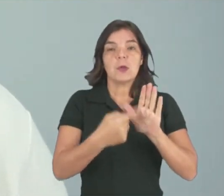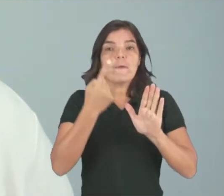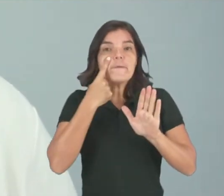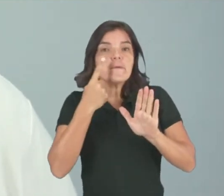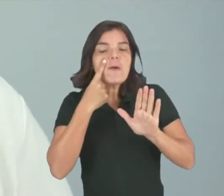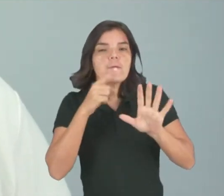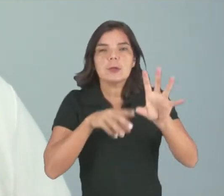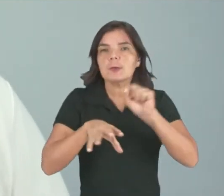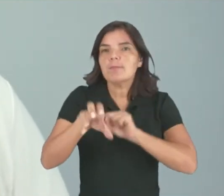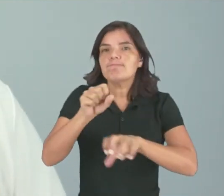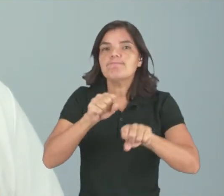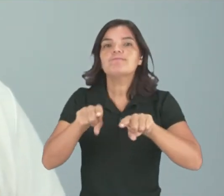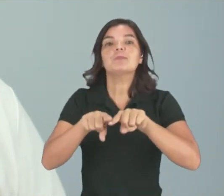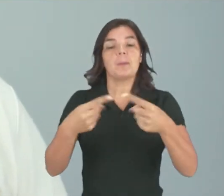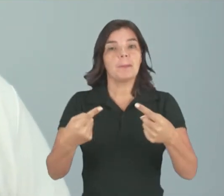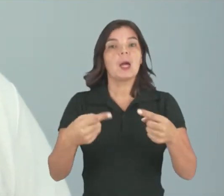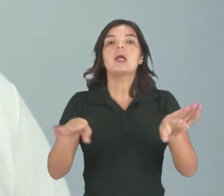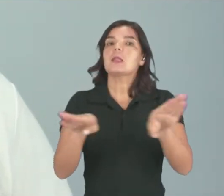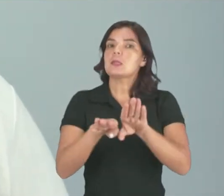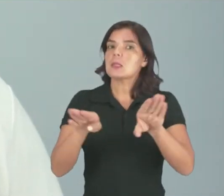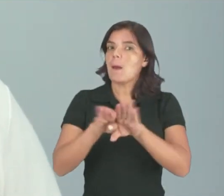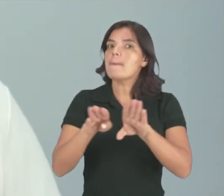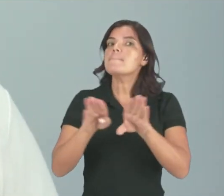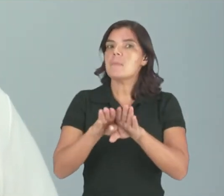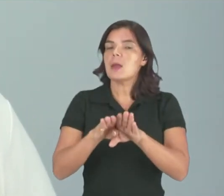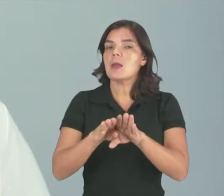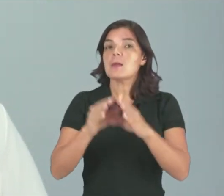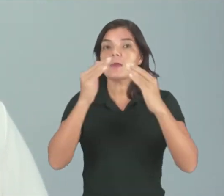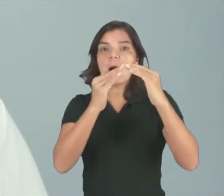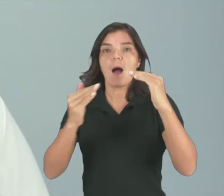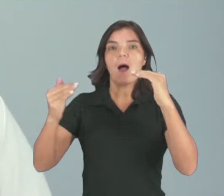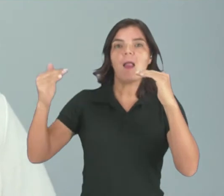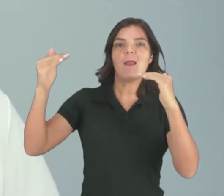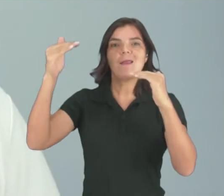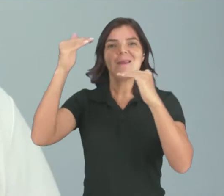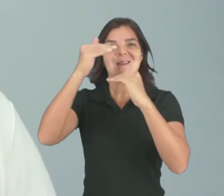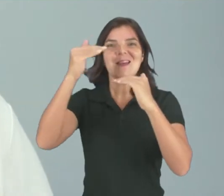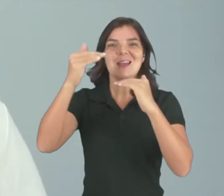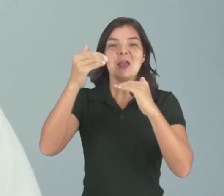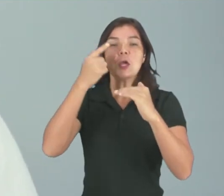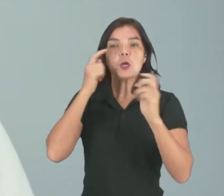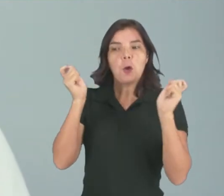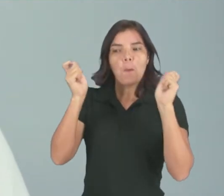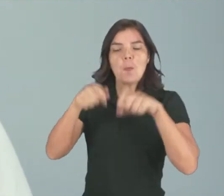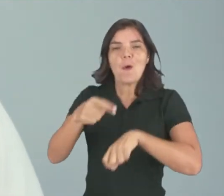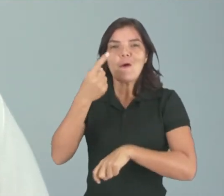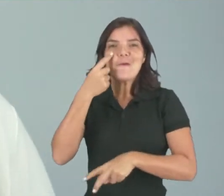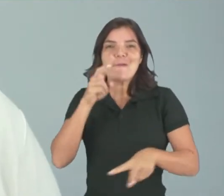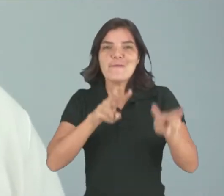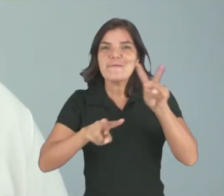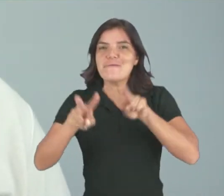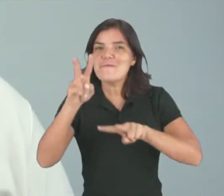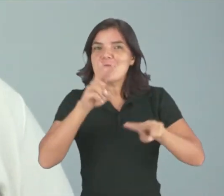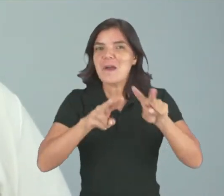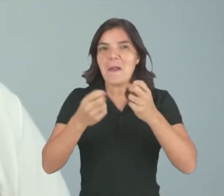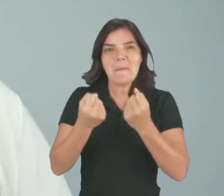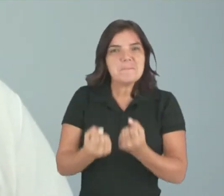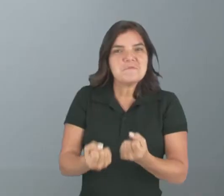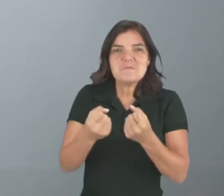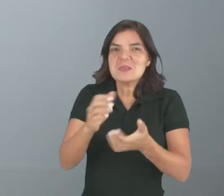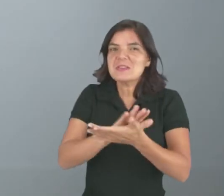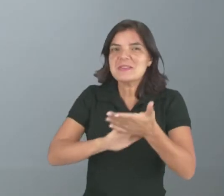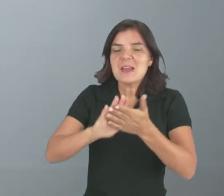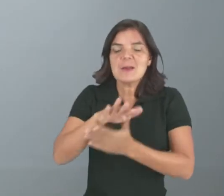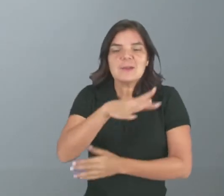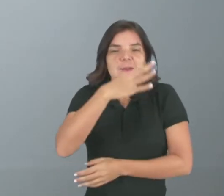que são palpáveis, e existe aquilo que está além dos sentidos, que não pode ser calculado, nem medido, nem pesado, não pode